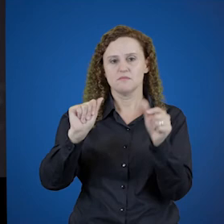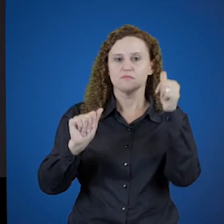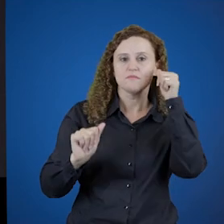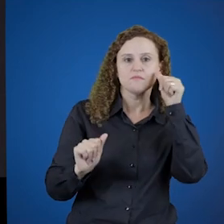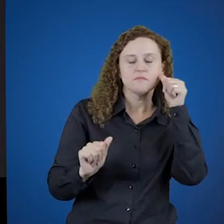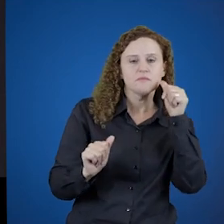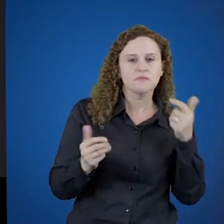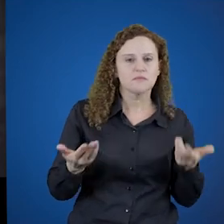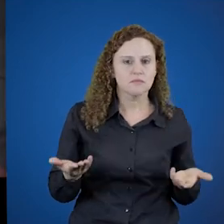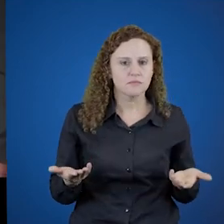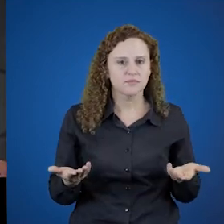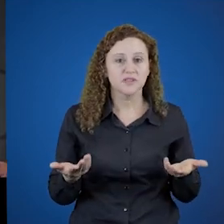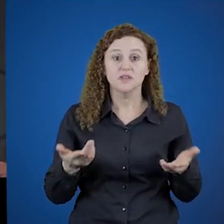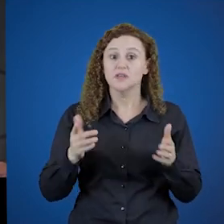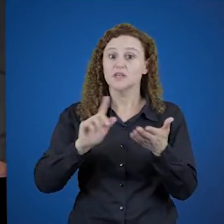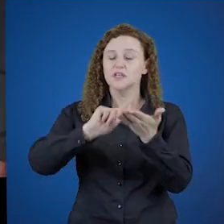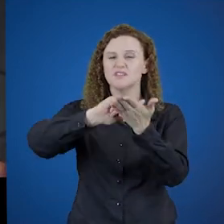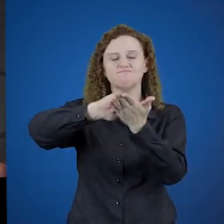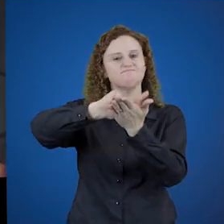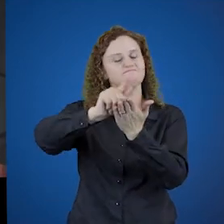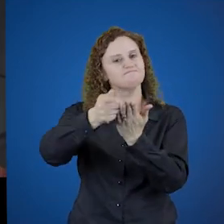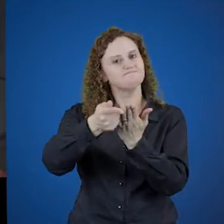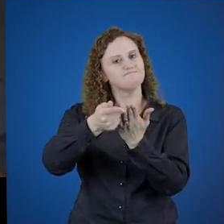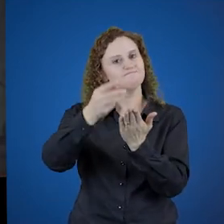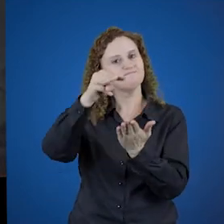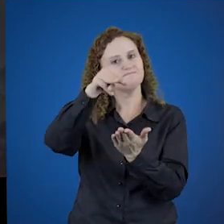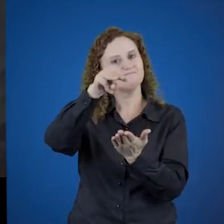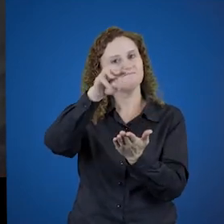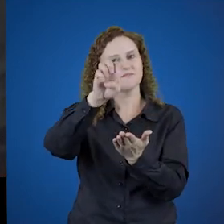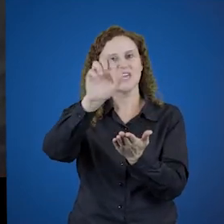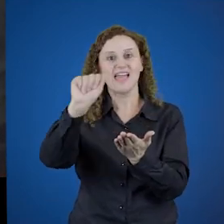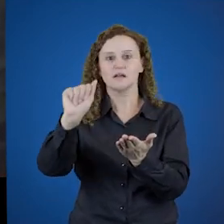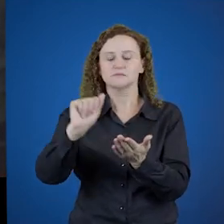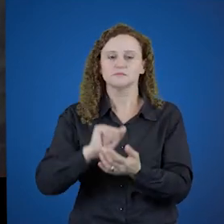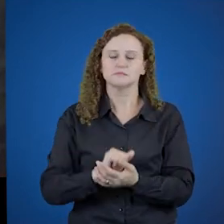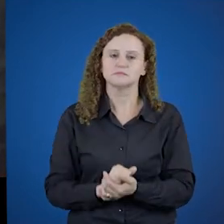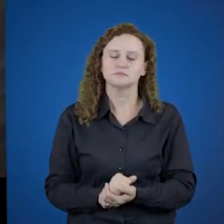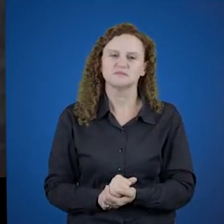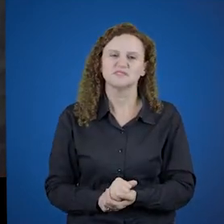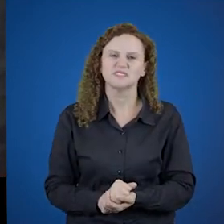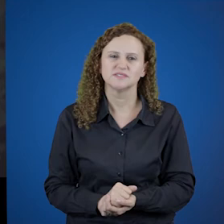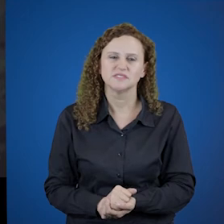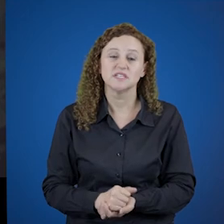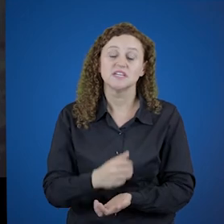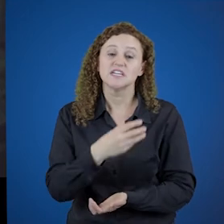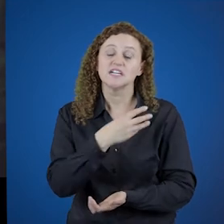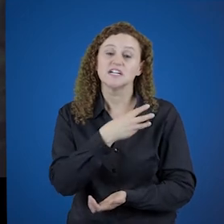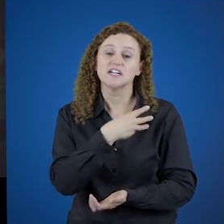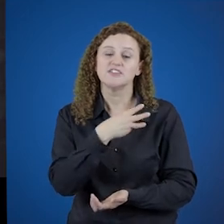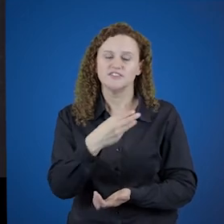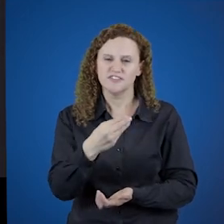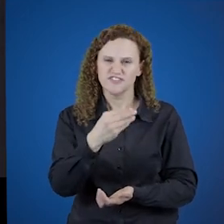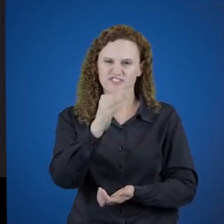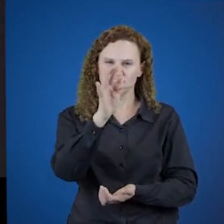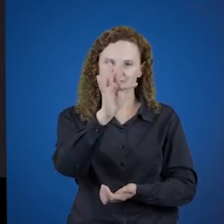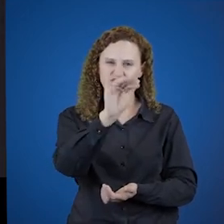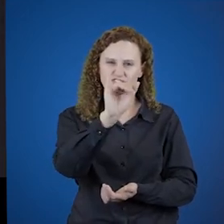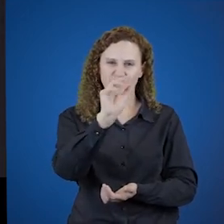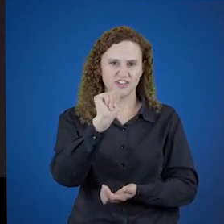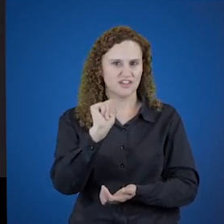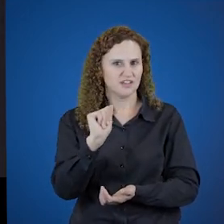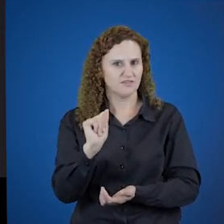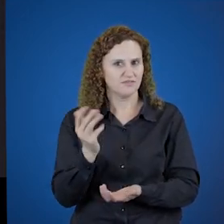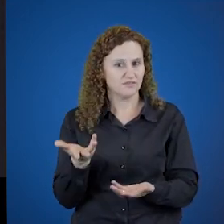meia para o feminino e o meu para o neutro filha eh feminino então Obrigatoriamente